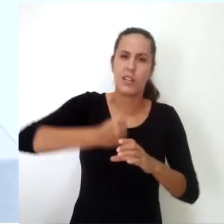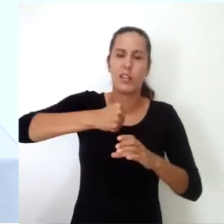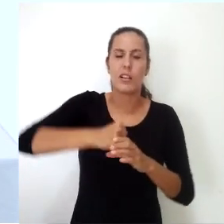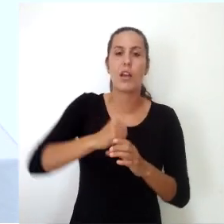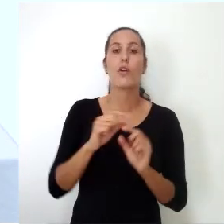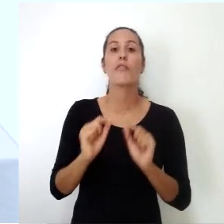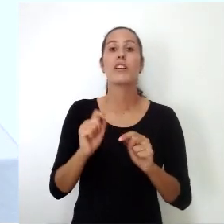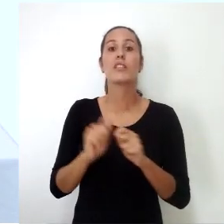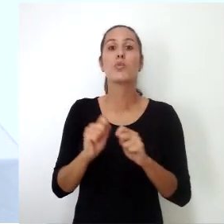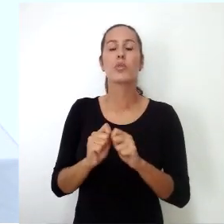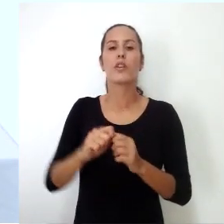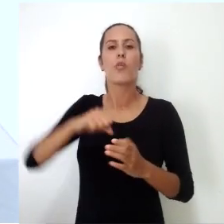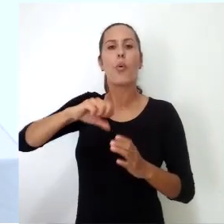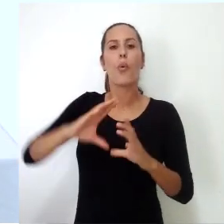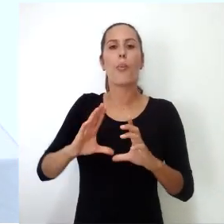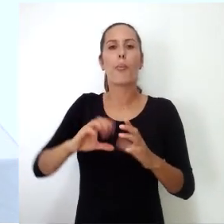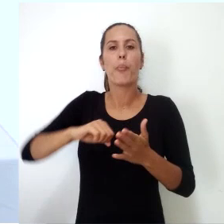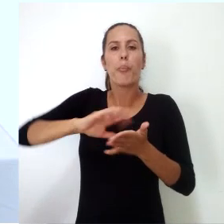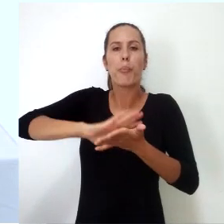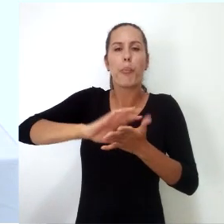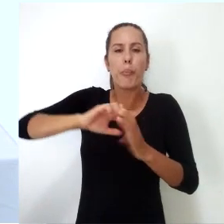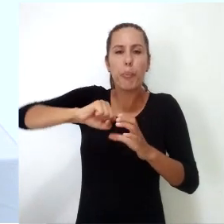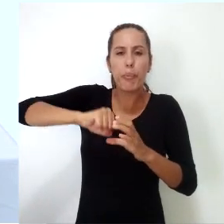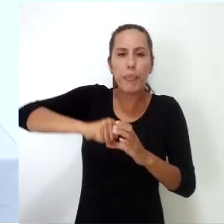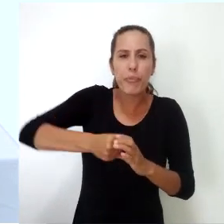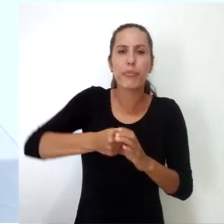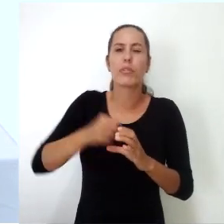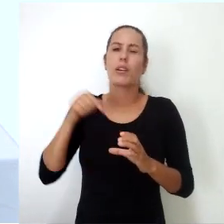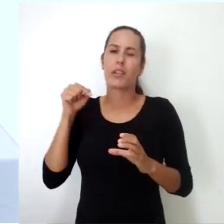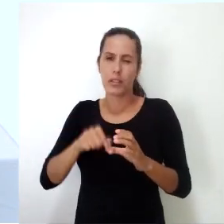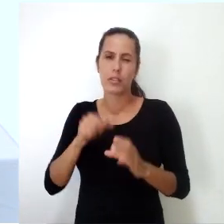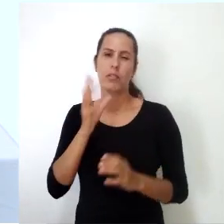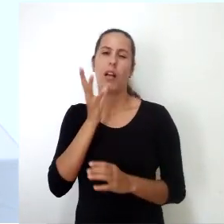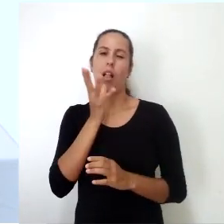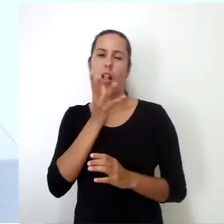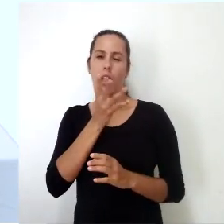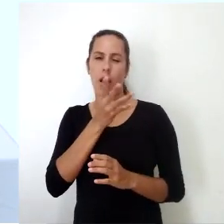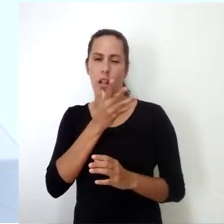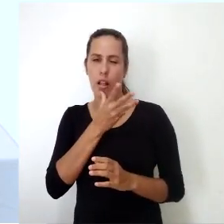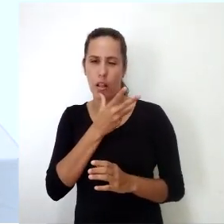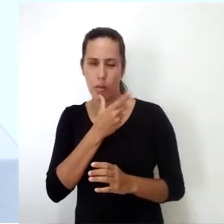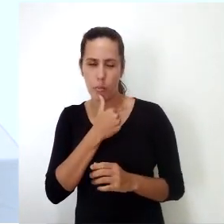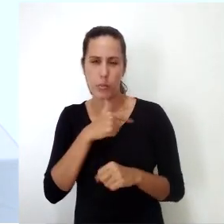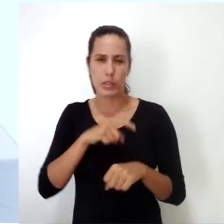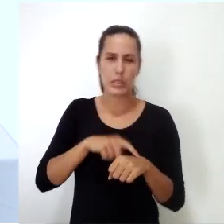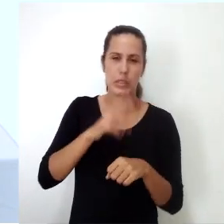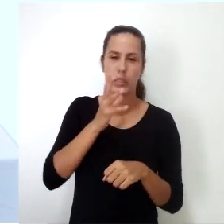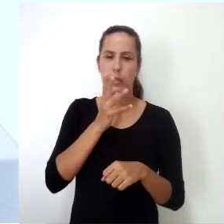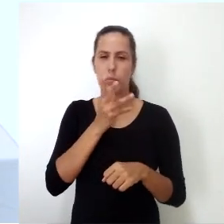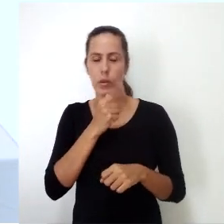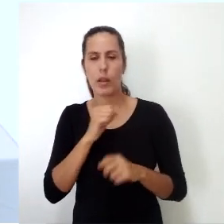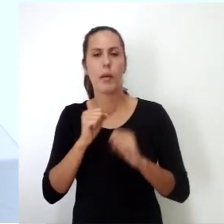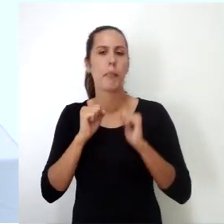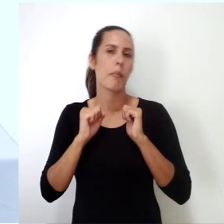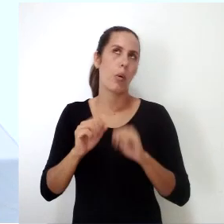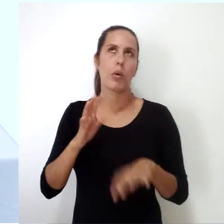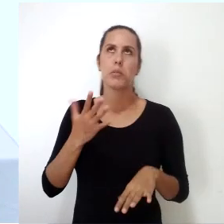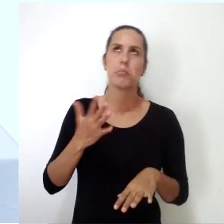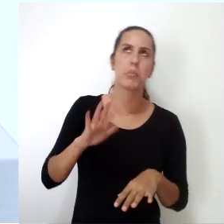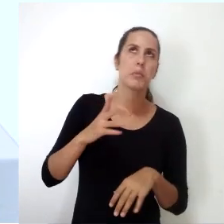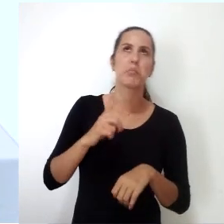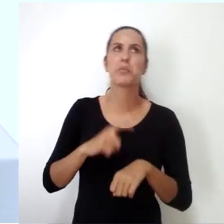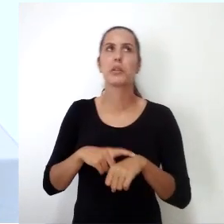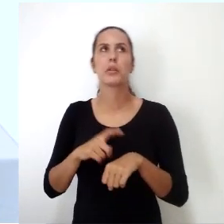amassar, você aqui rodar, é você fazer a trituração. Acho que isso aqui vai demorar,